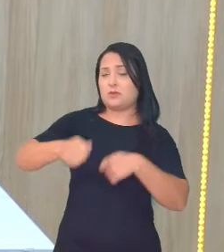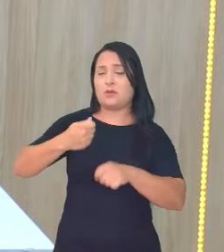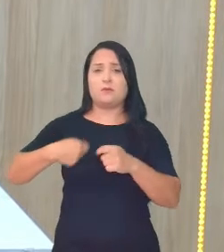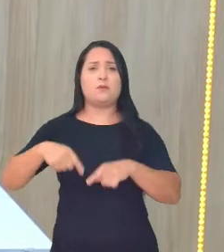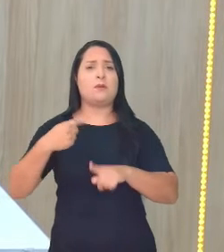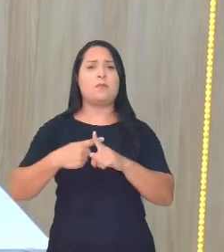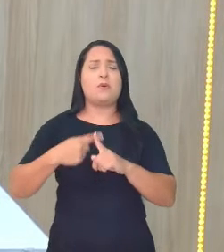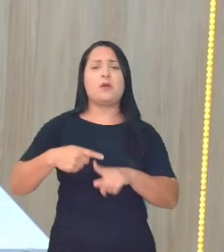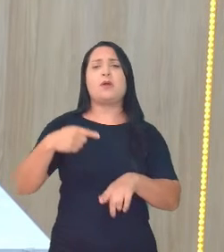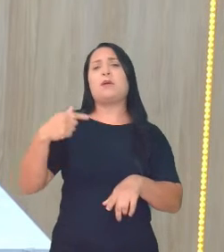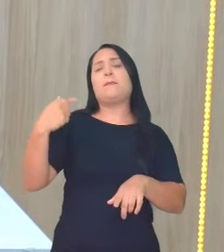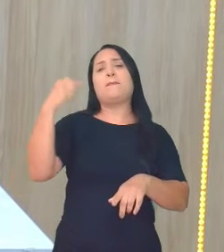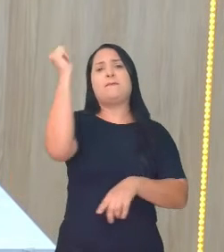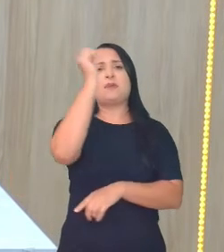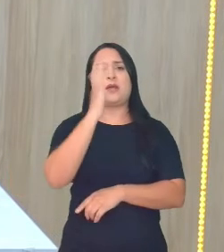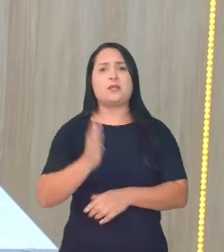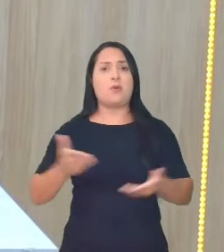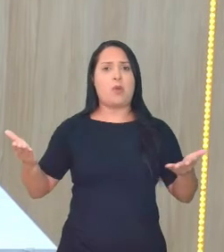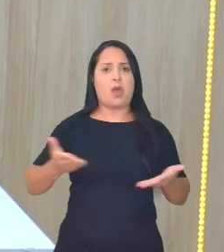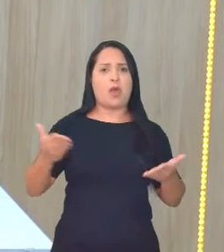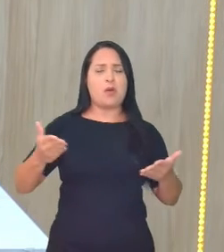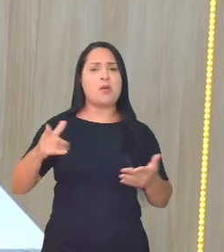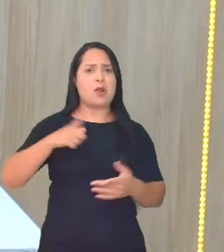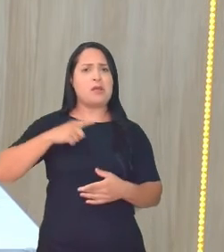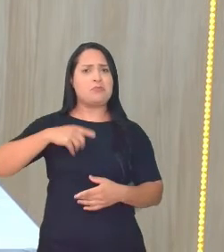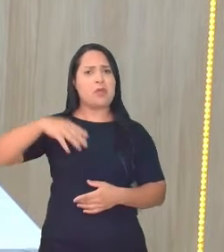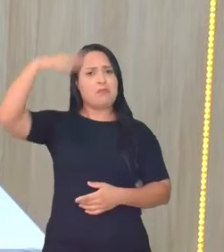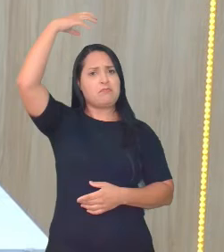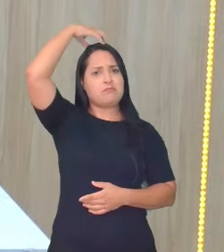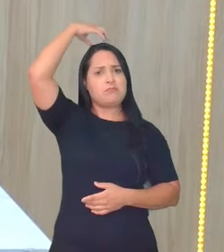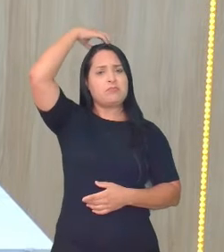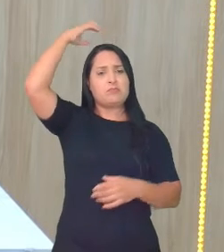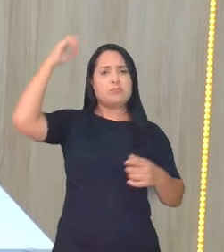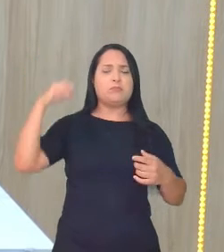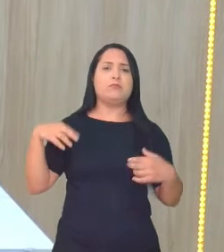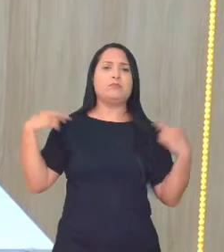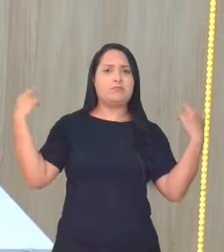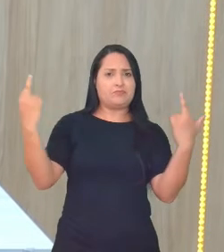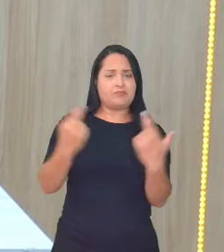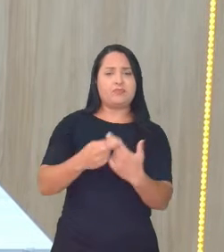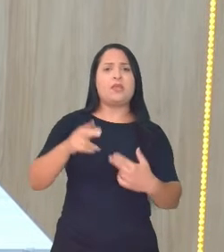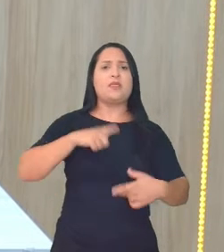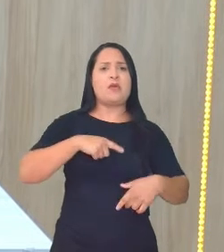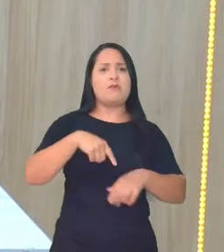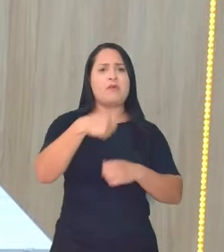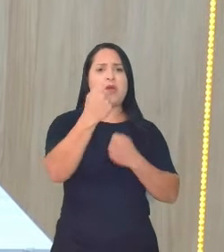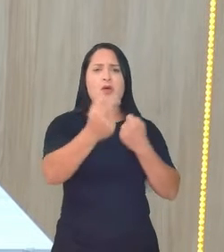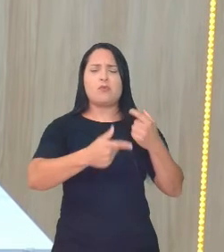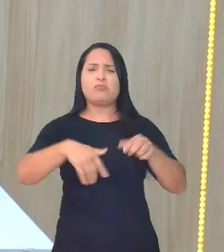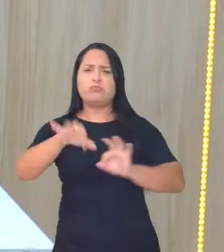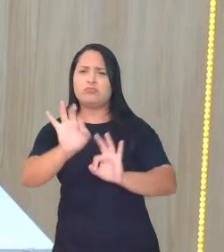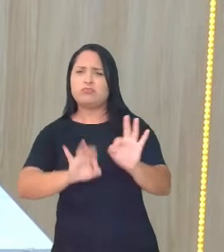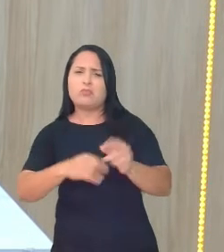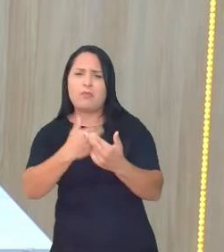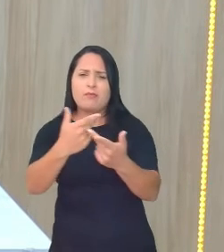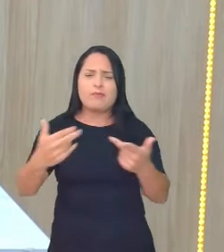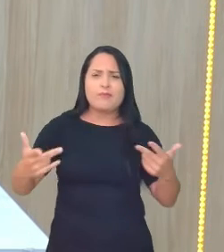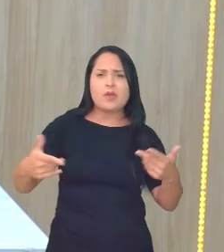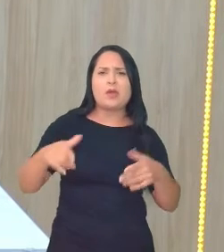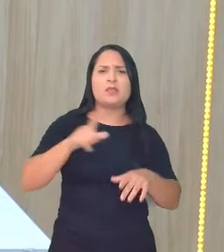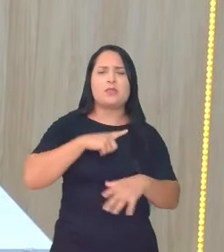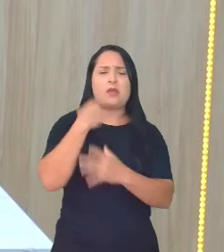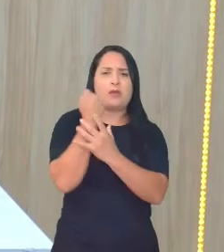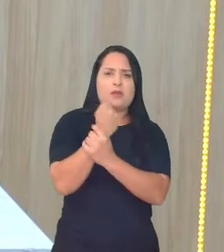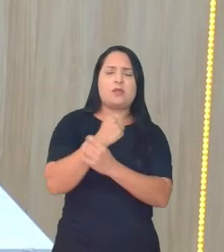um Brasil império. Então, ele fez algumas manobras, né, algumas artimanhas para garantir também o